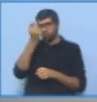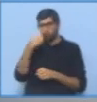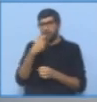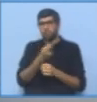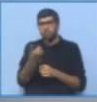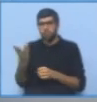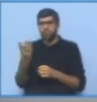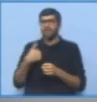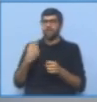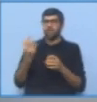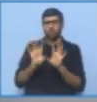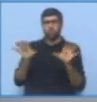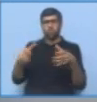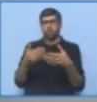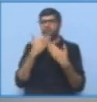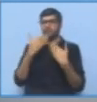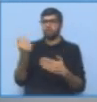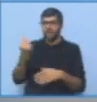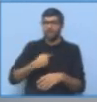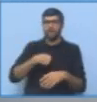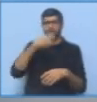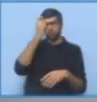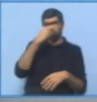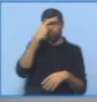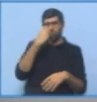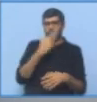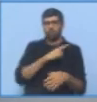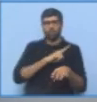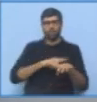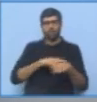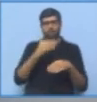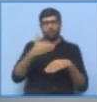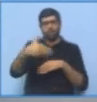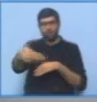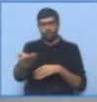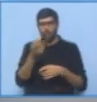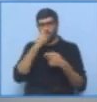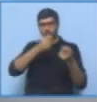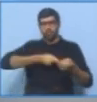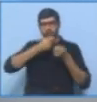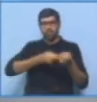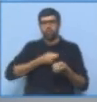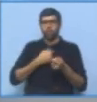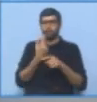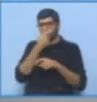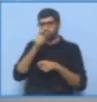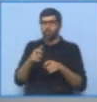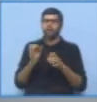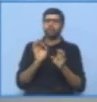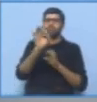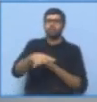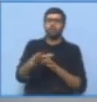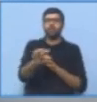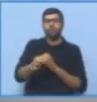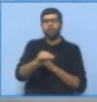e há um conjunto de agradecimentos da história, do tempo, do agricultor, do que confia, do que lança a semente, do que recolhe, do